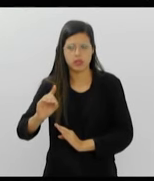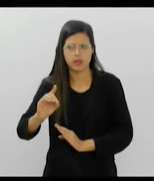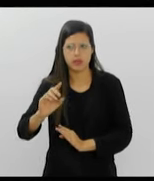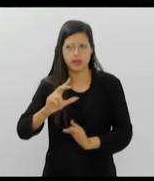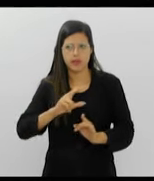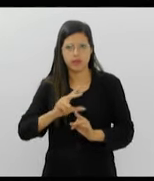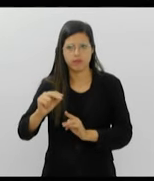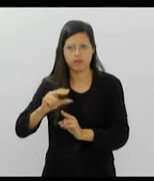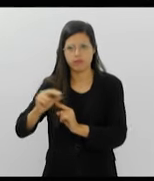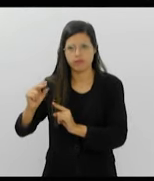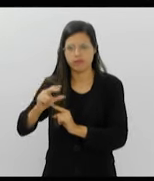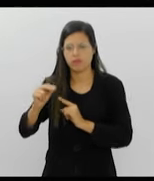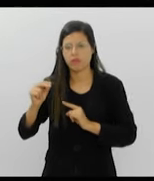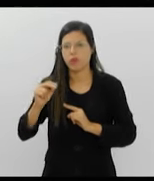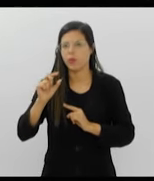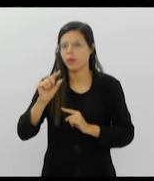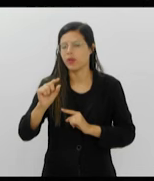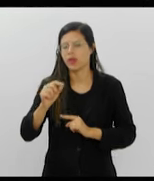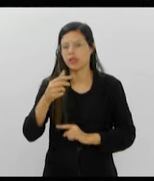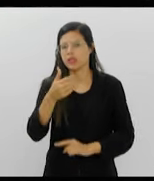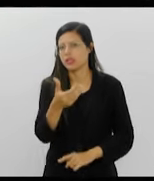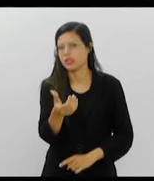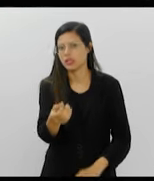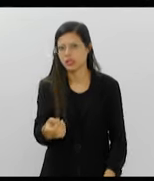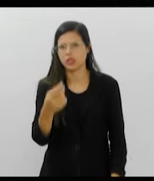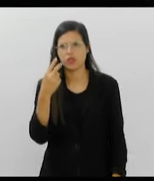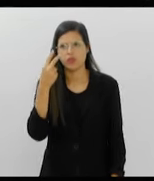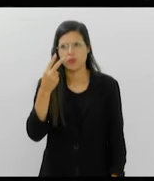16 vereadores, que representa